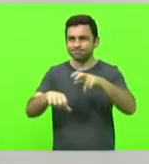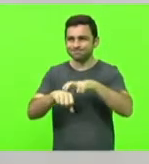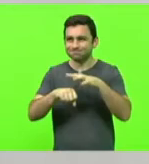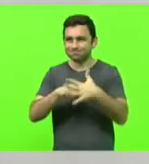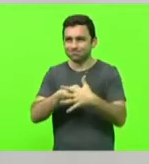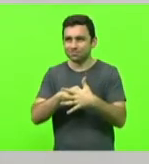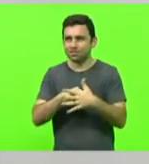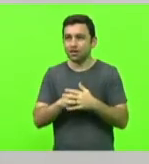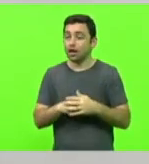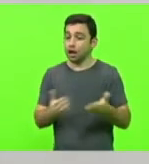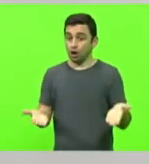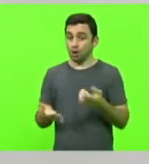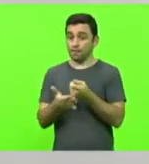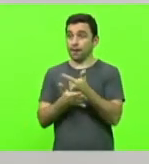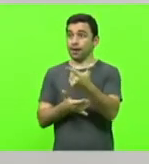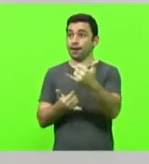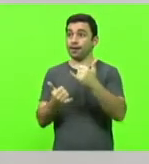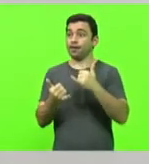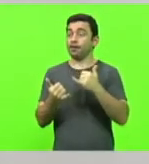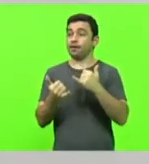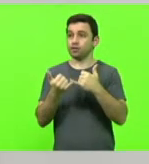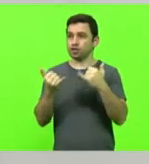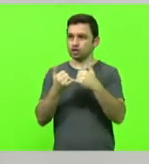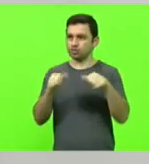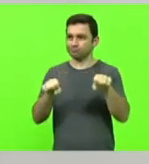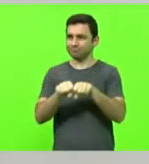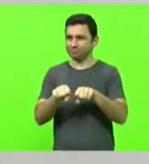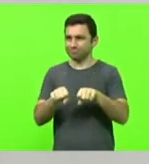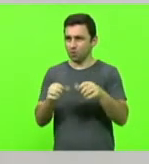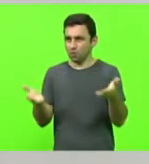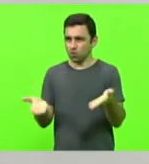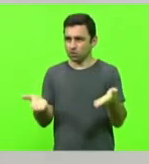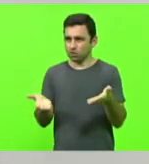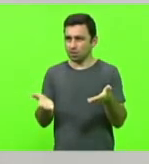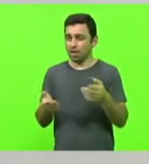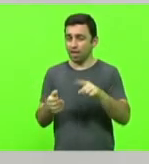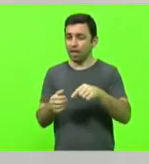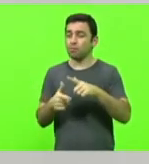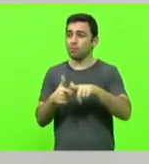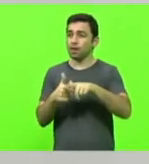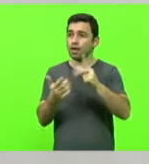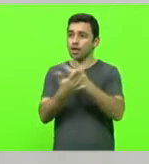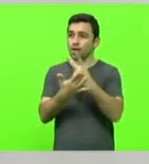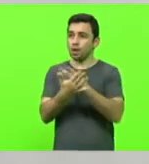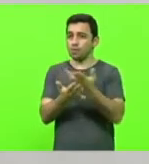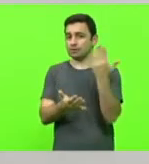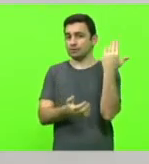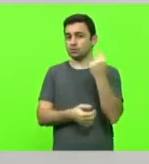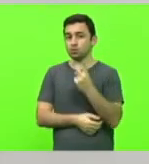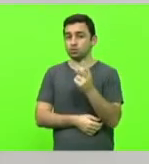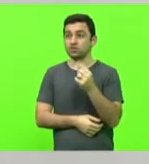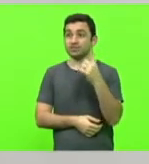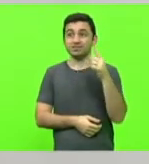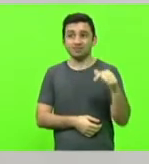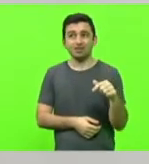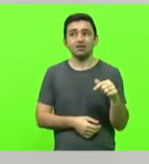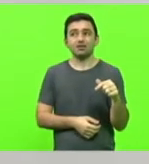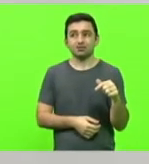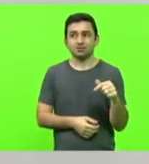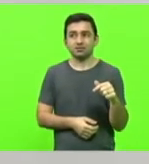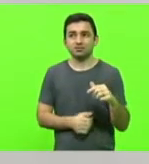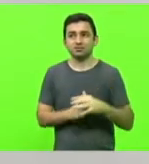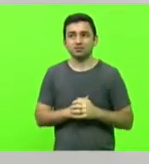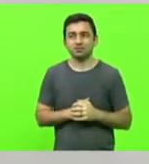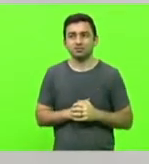nossa energia elétrica pelos erros cometidos em 2017, e eu posso provar isso aqui agora, e não é da energia